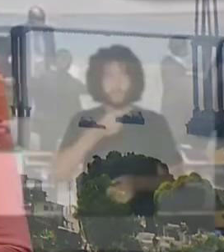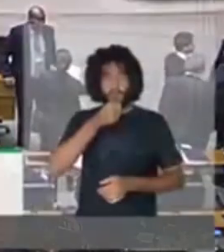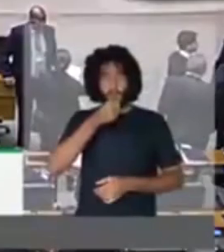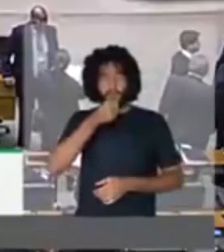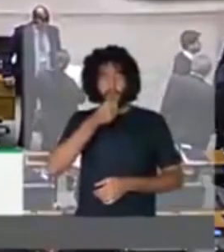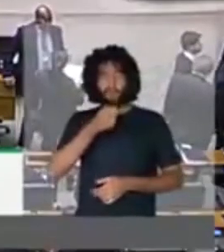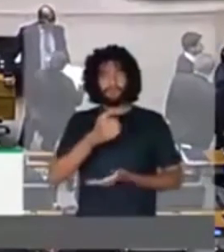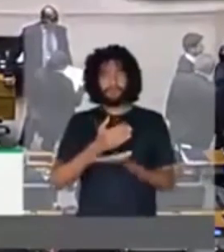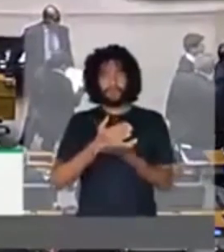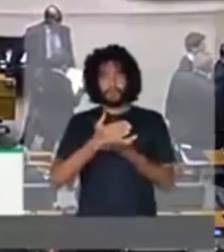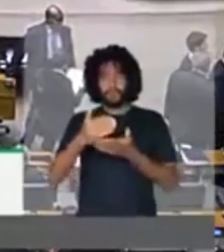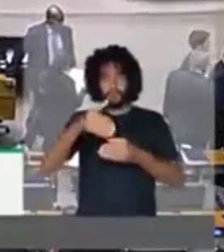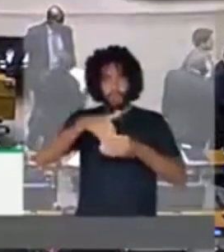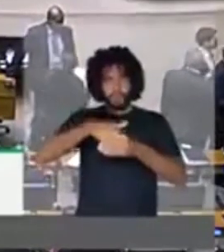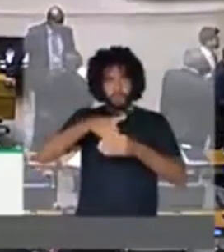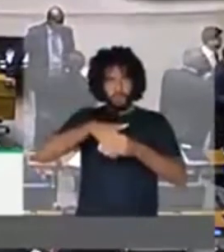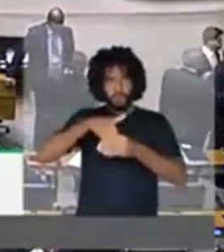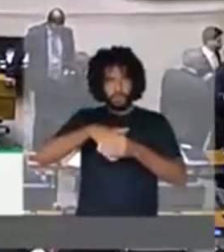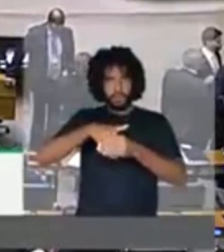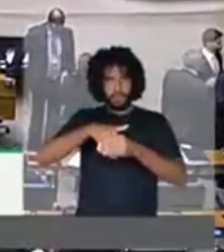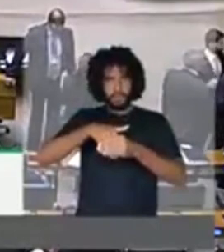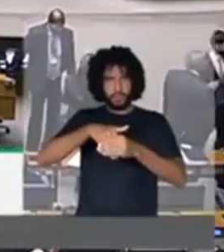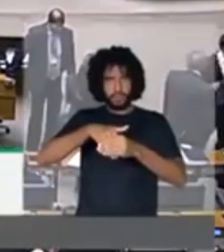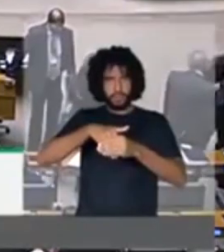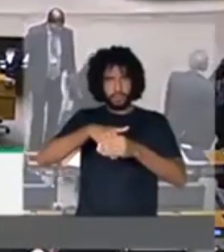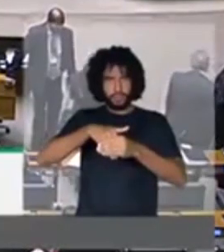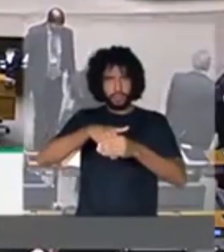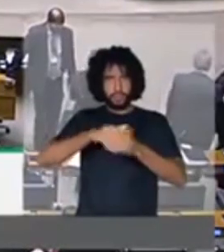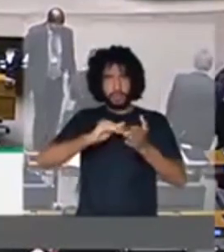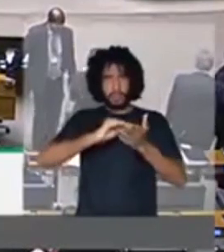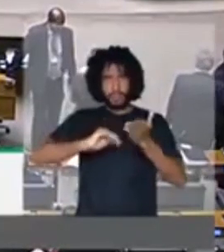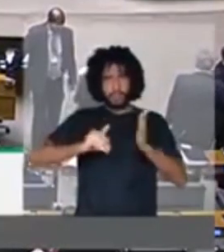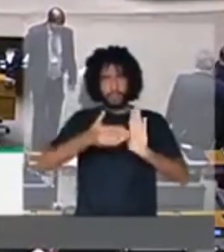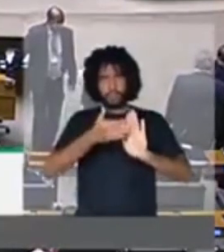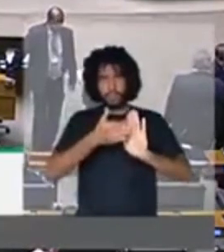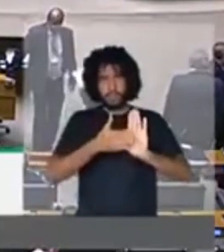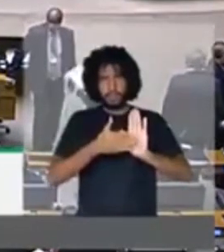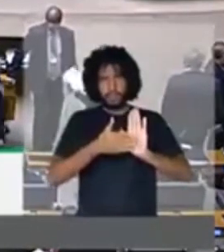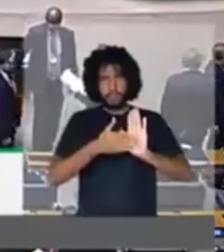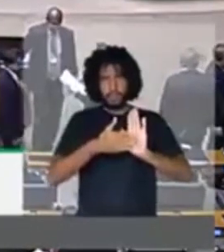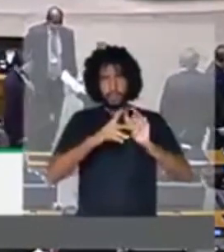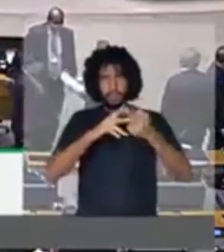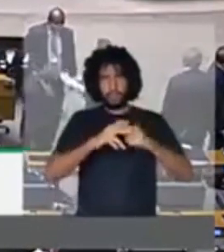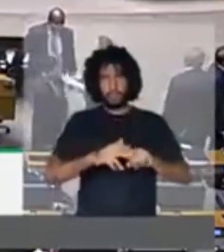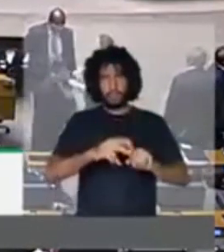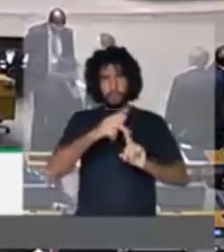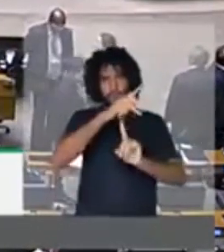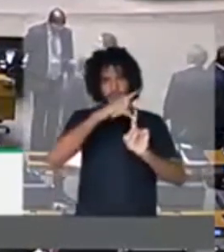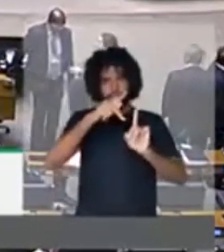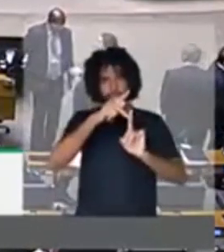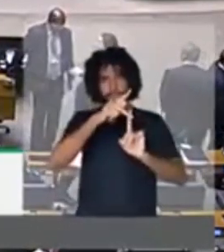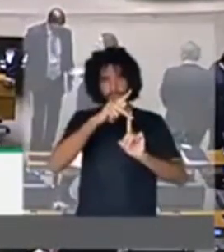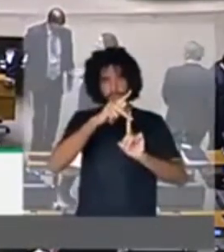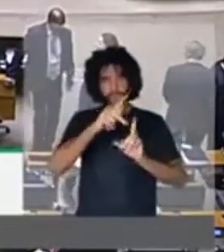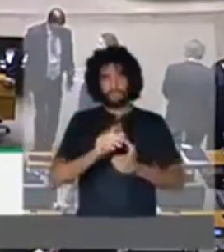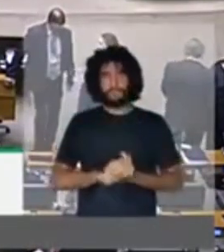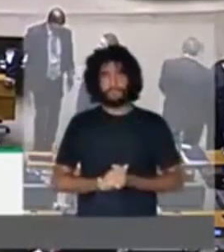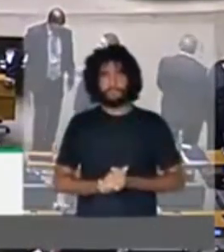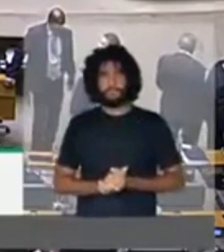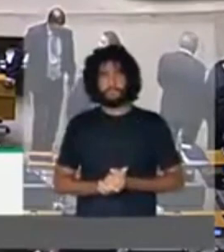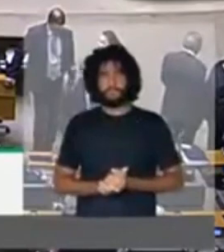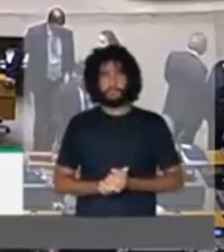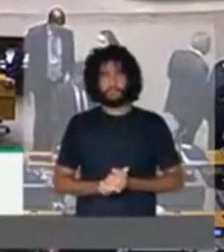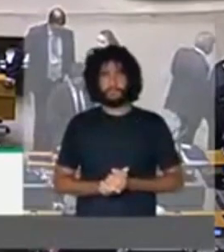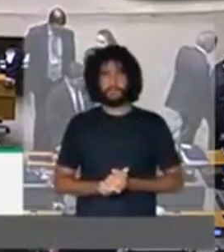da reforma da previdência a proposta teve 379 votos a favor e 138 votos